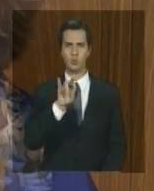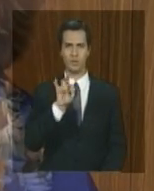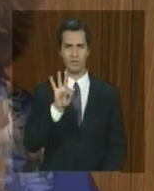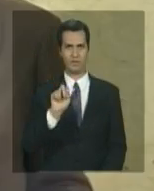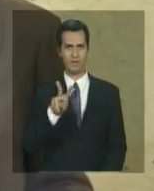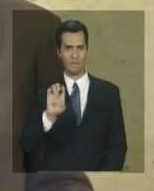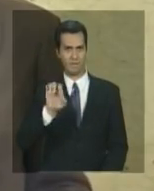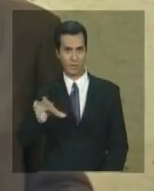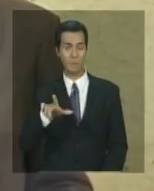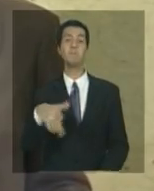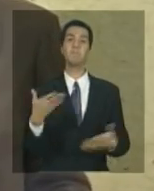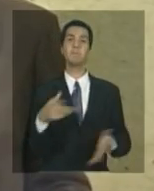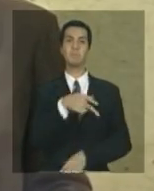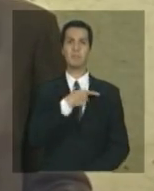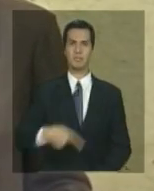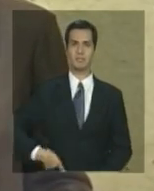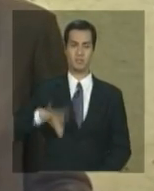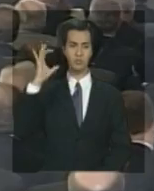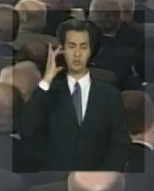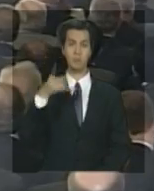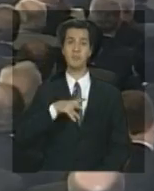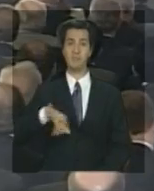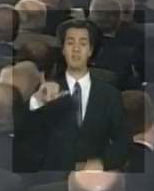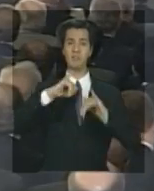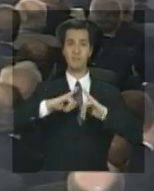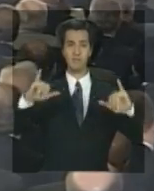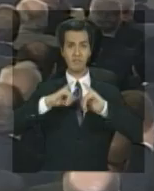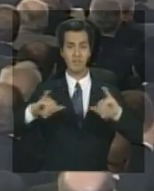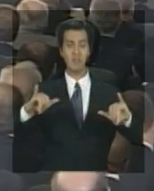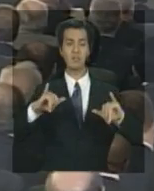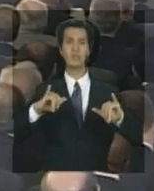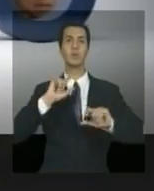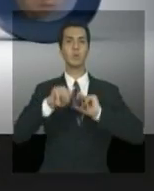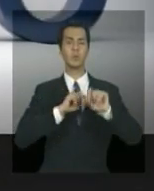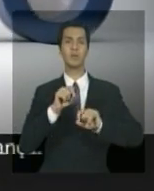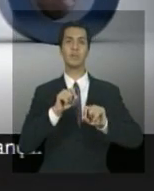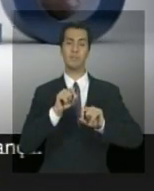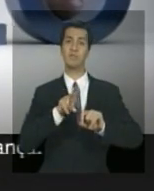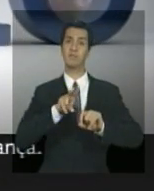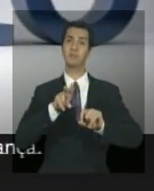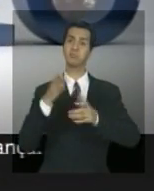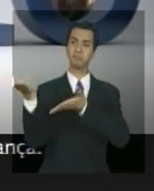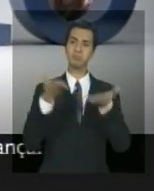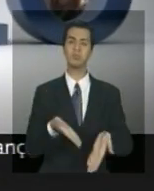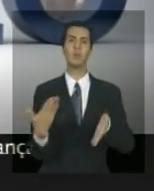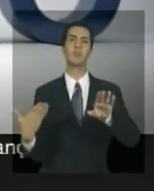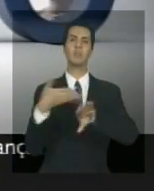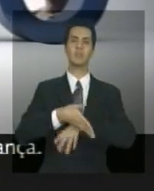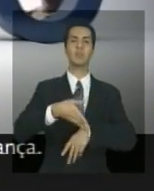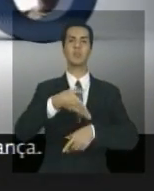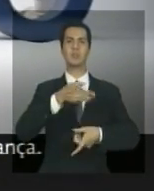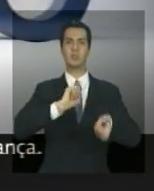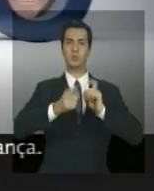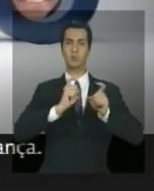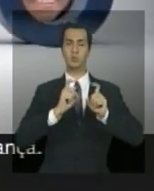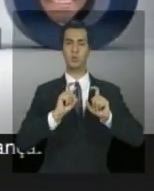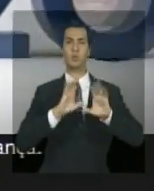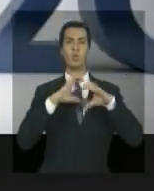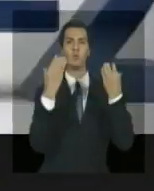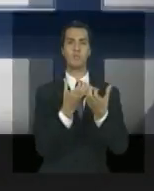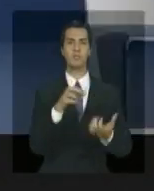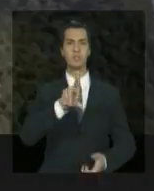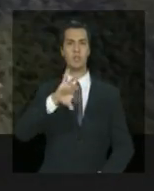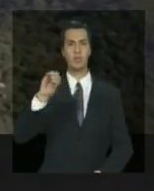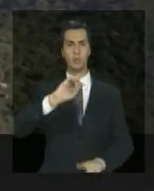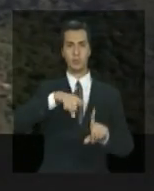onde a presidenta Dilma falará sobre a reunião, a Conferência das Nações Unidas Rio + 20 sobre desenvolvimento